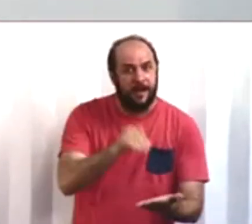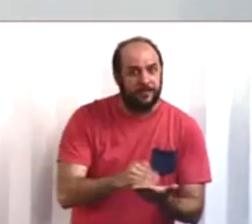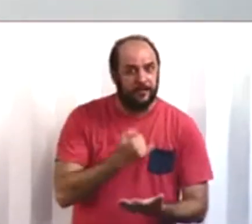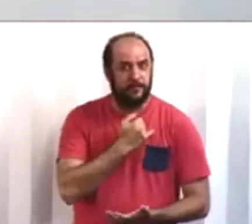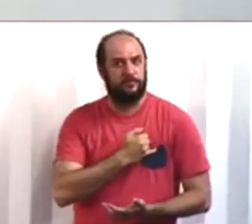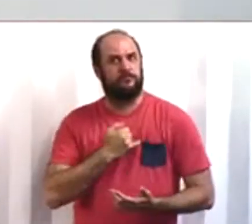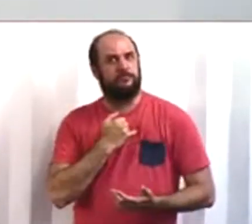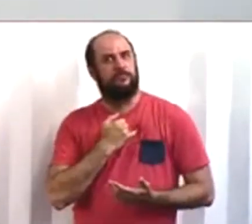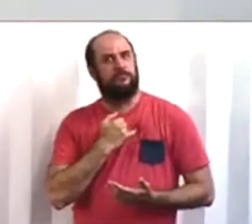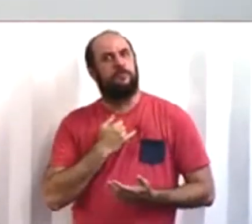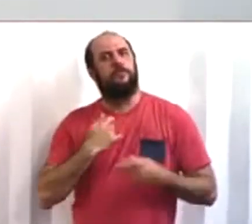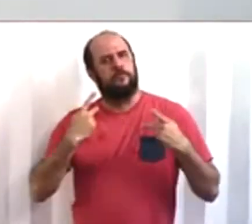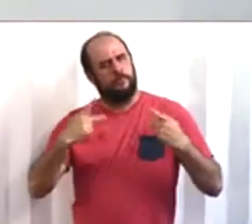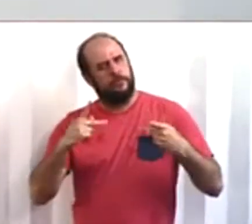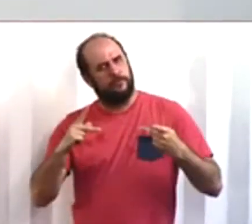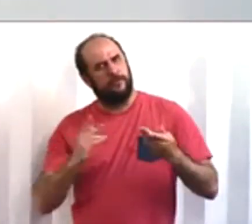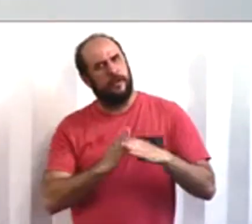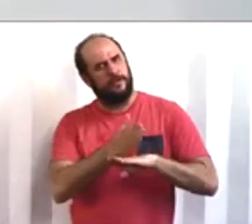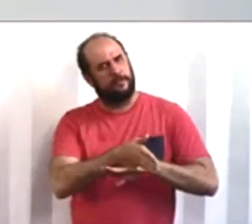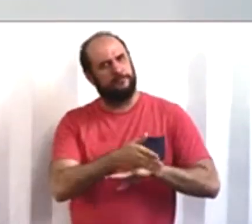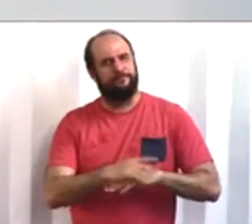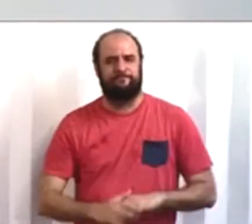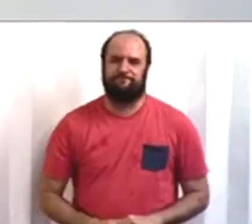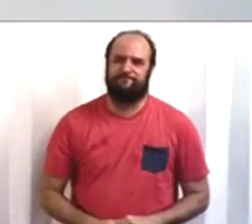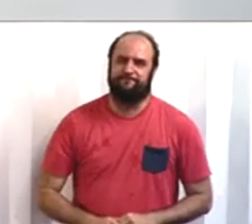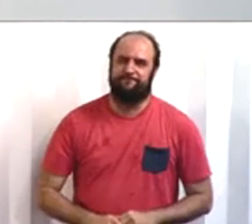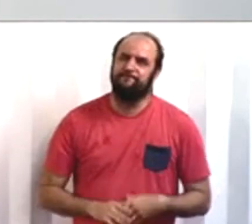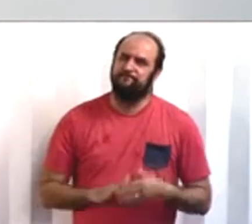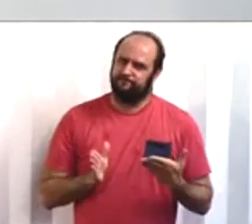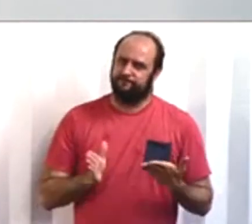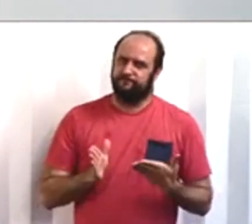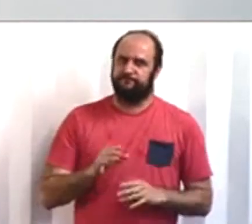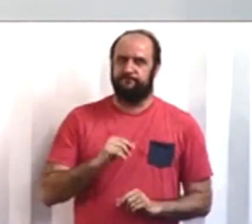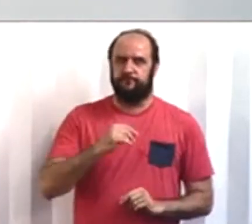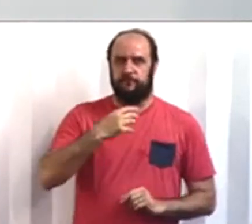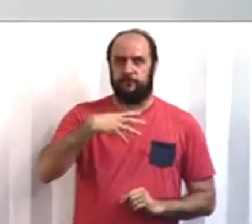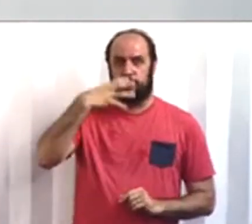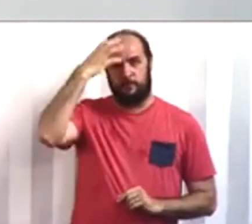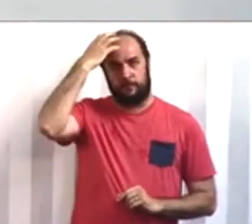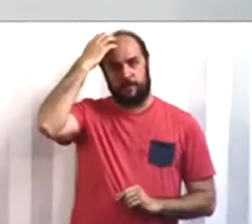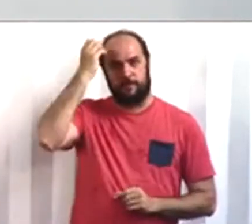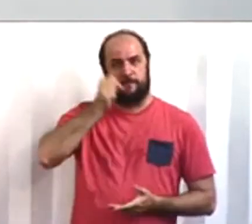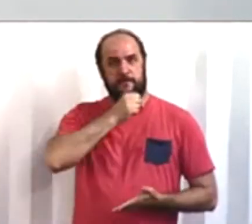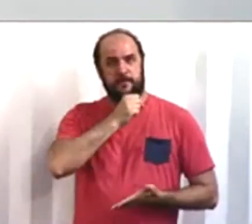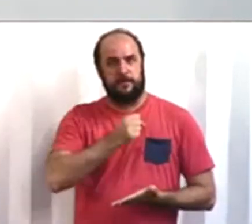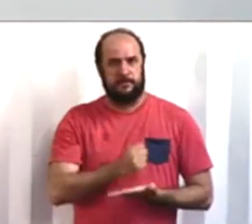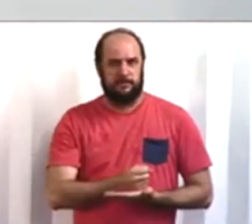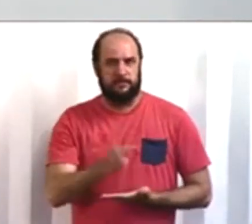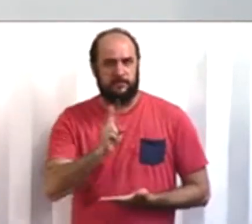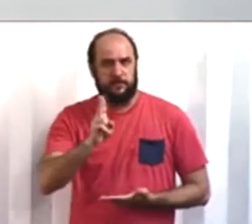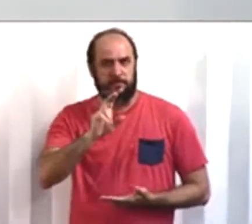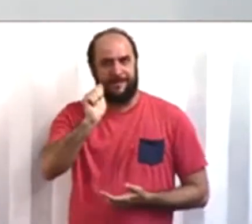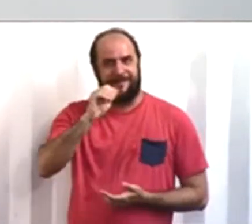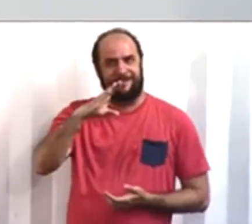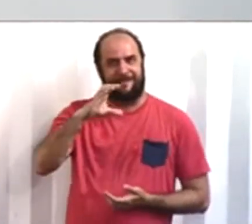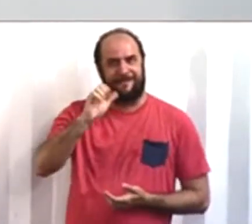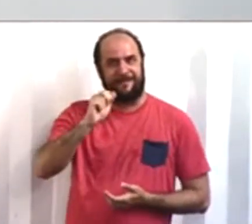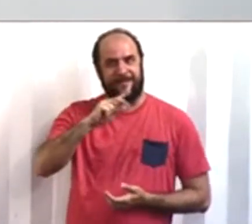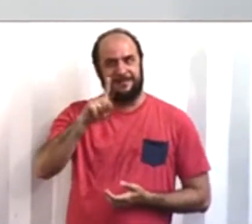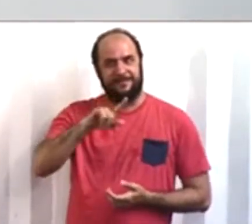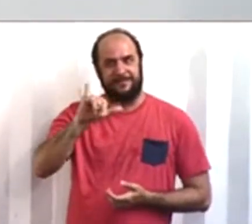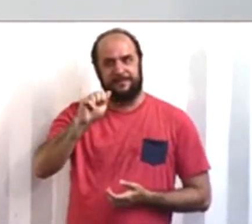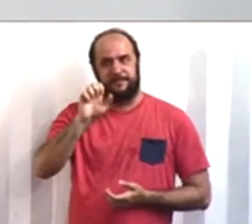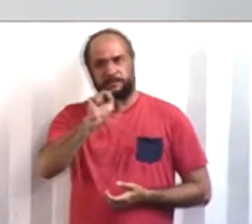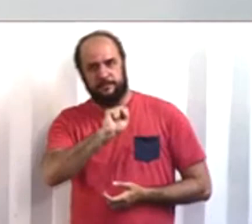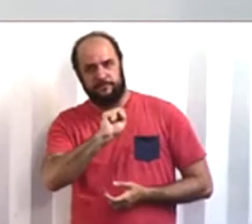passou pelos profetas. Teve um momento em que um rei no Antigo Testamento chamado Acasias, logo